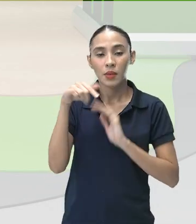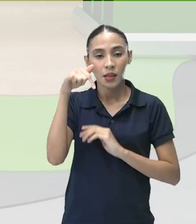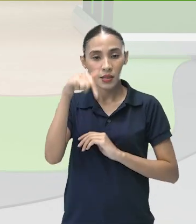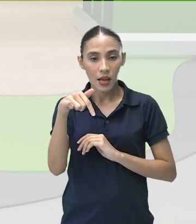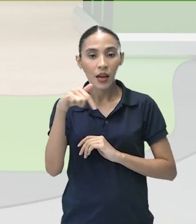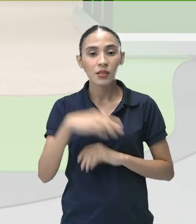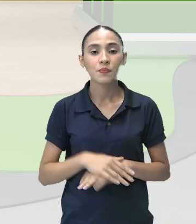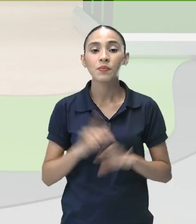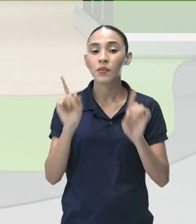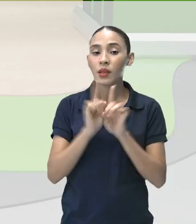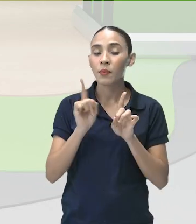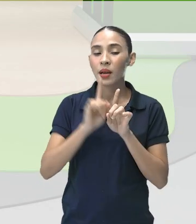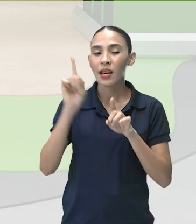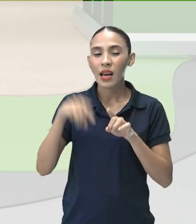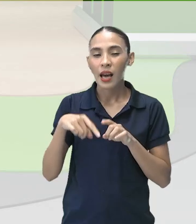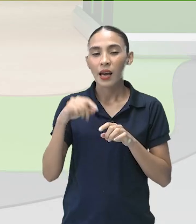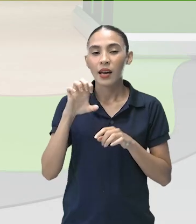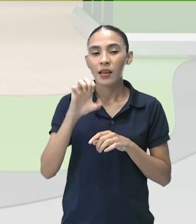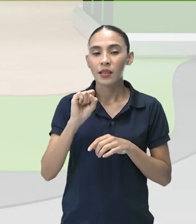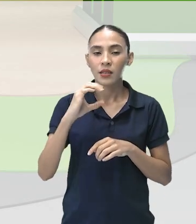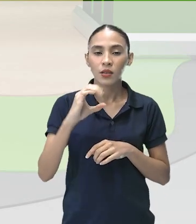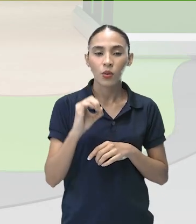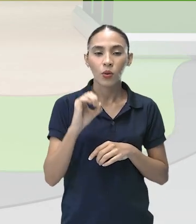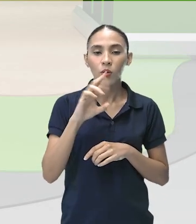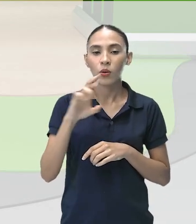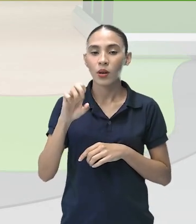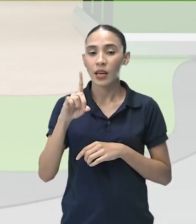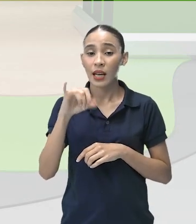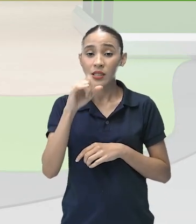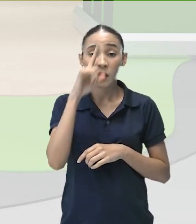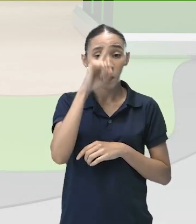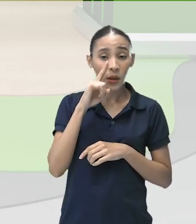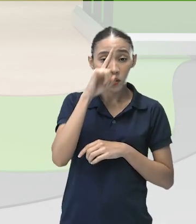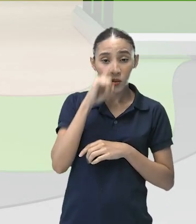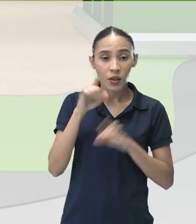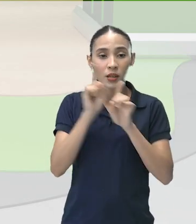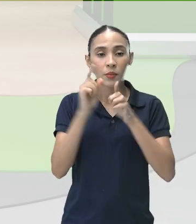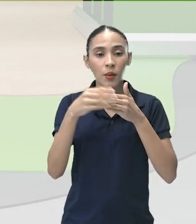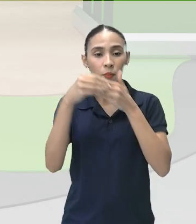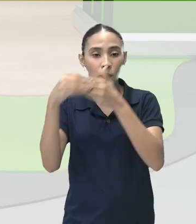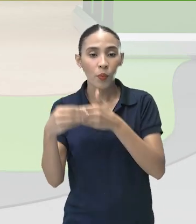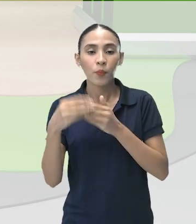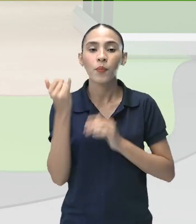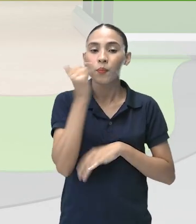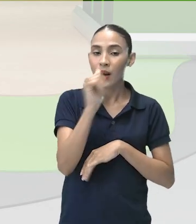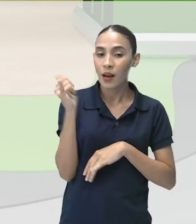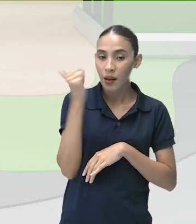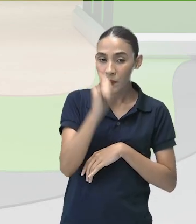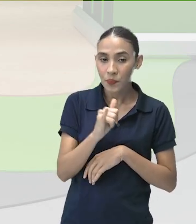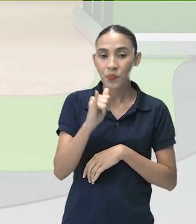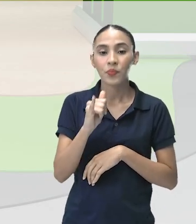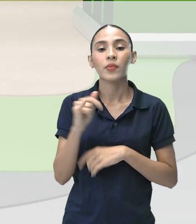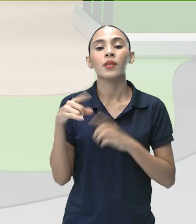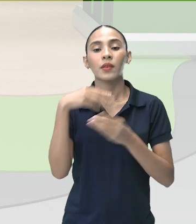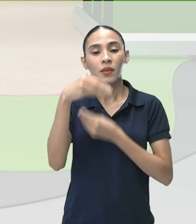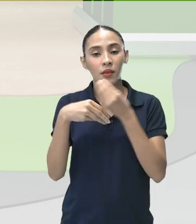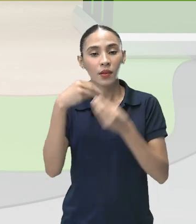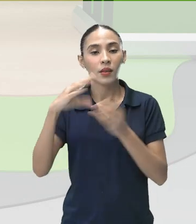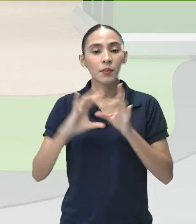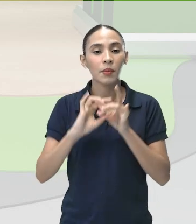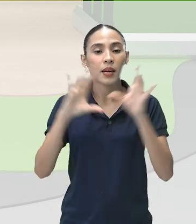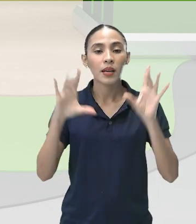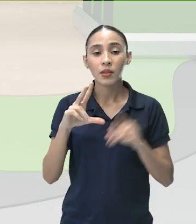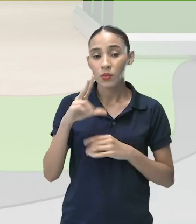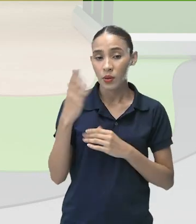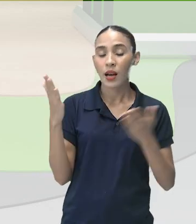de 7. Ela também é escorregadia, corrosiva e boa condutora de eletricidade, com a